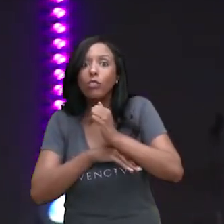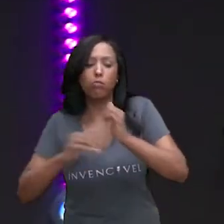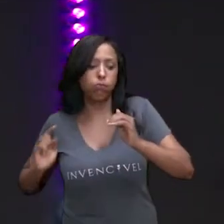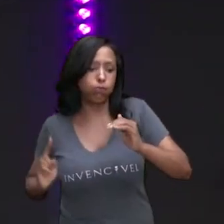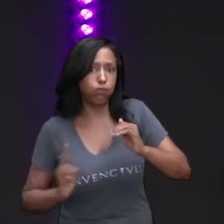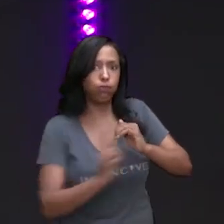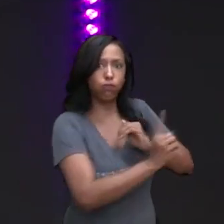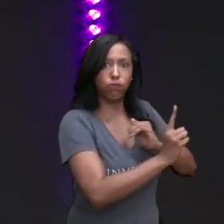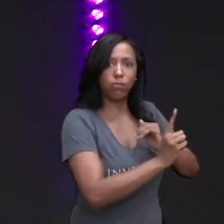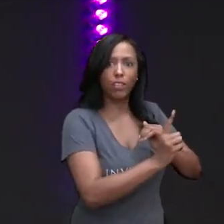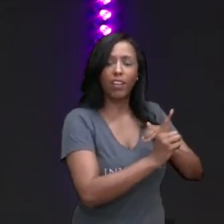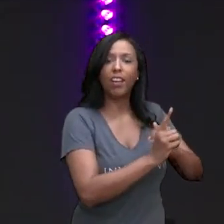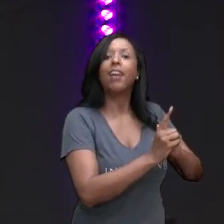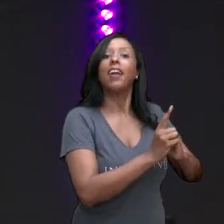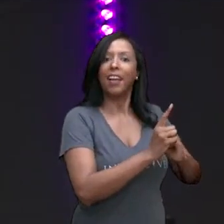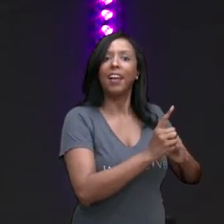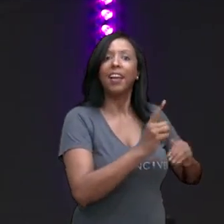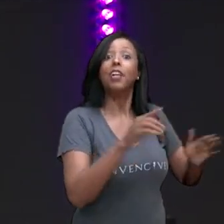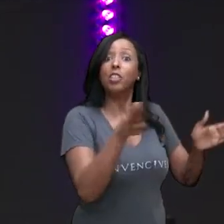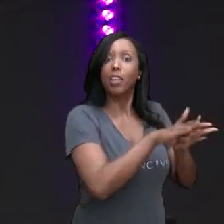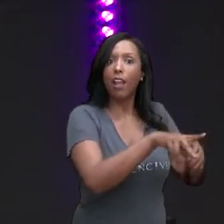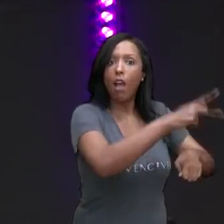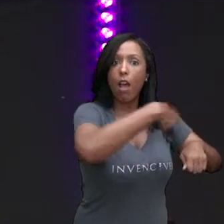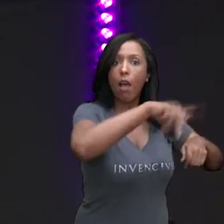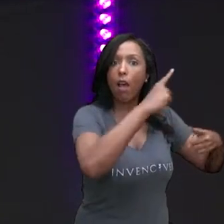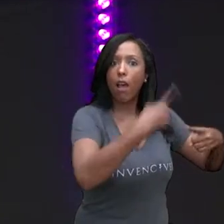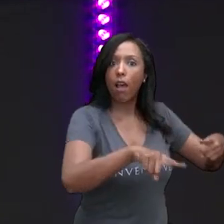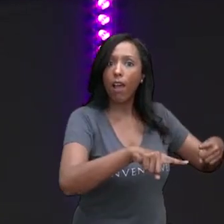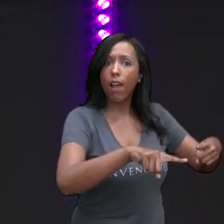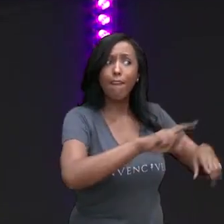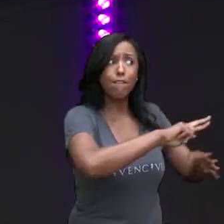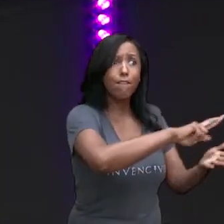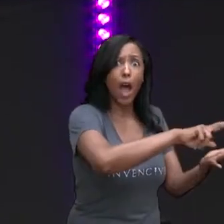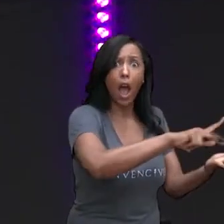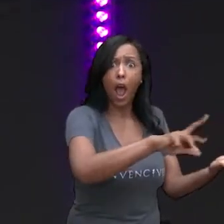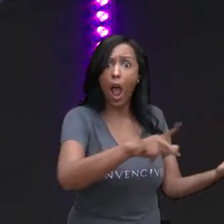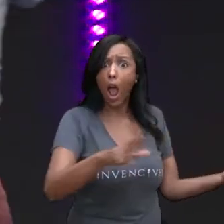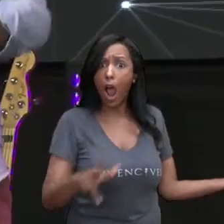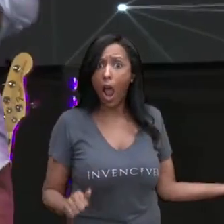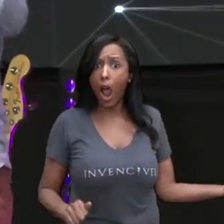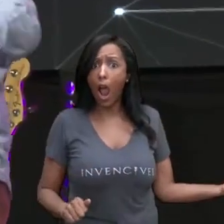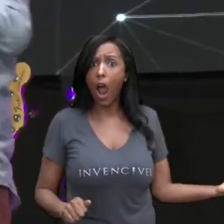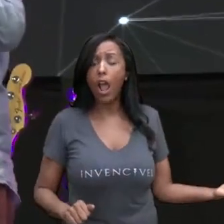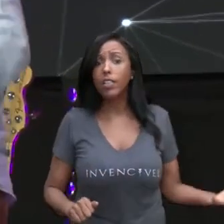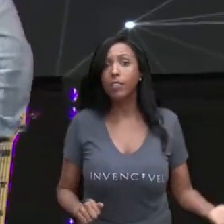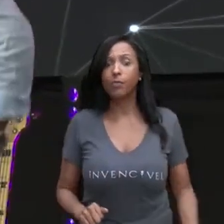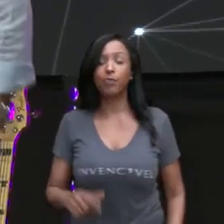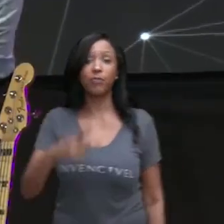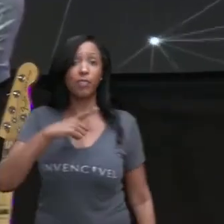sofrimentos, mas também pegou cada milagre que eu e você nem chegamos nem perto. Uma vez o Irmão André estava entrando num país desse